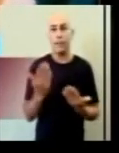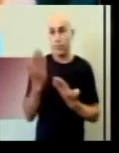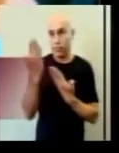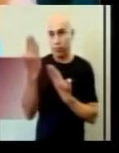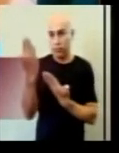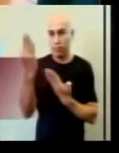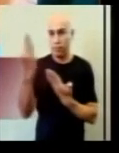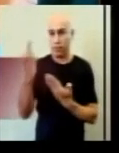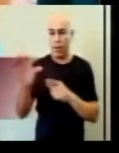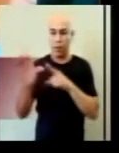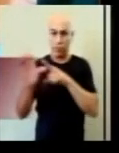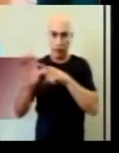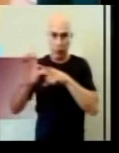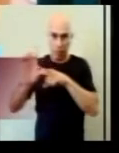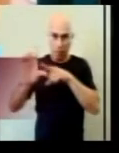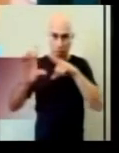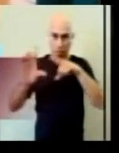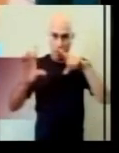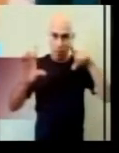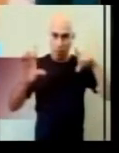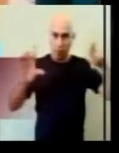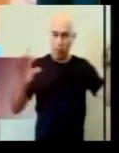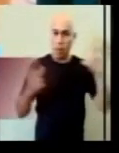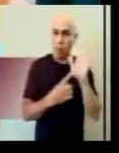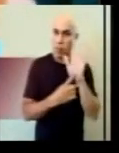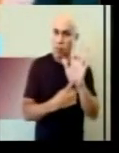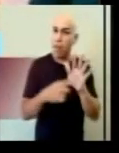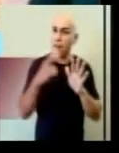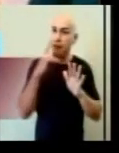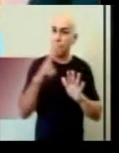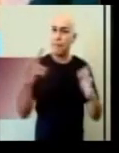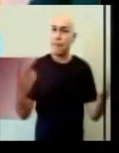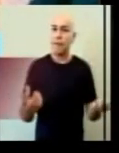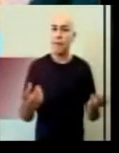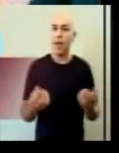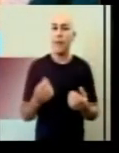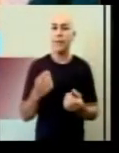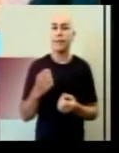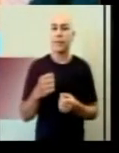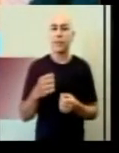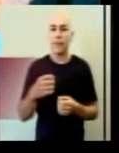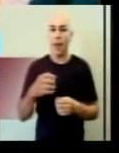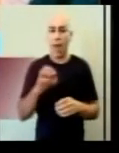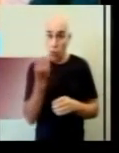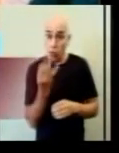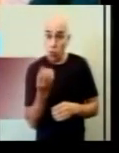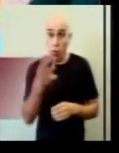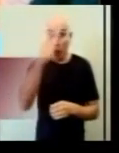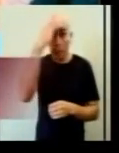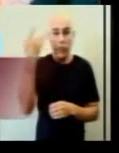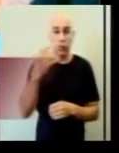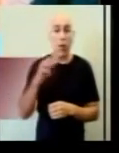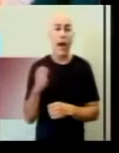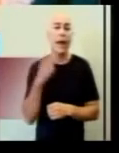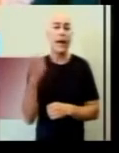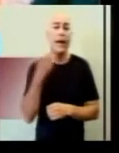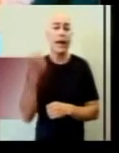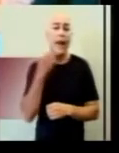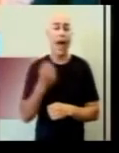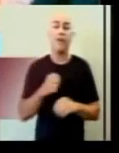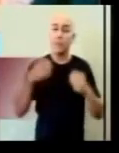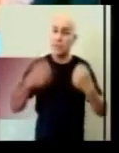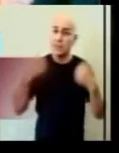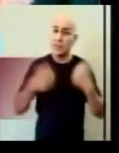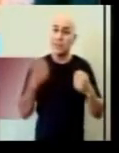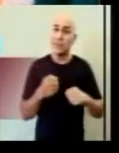Próximo slide, nós vamos ver já dos casos graves. Casos graves são aqueles que precisam ser